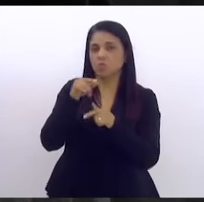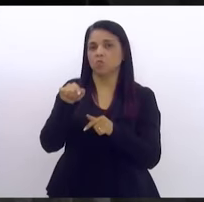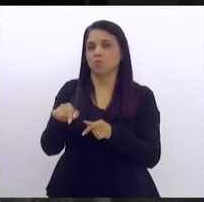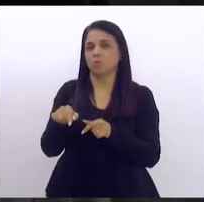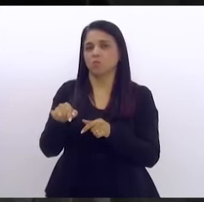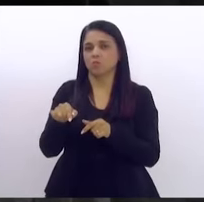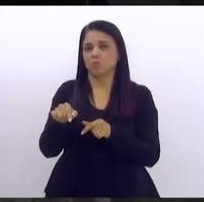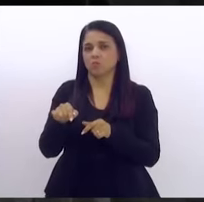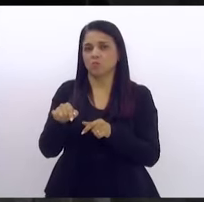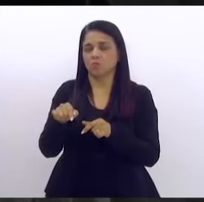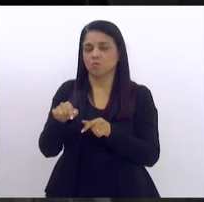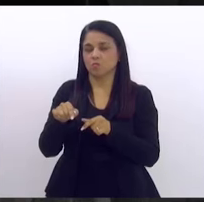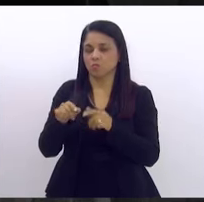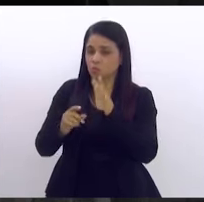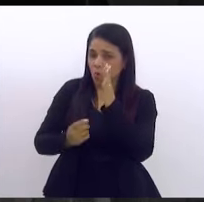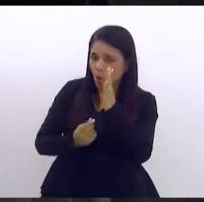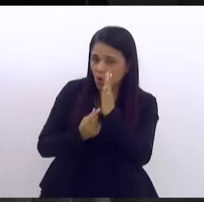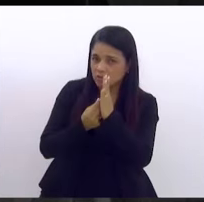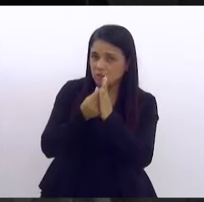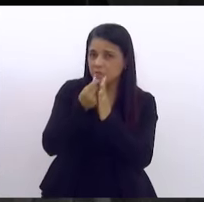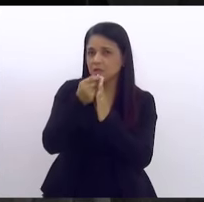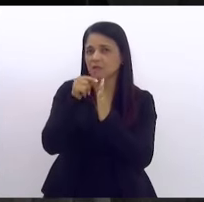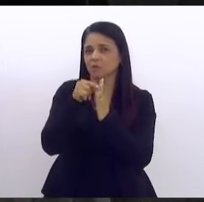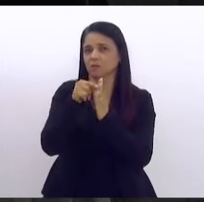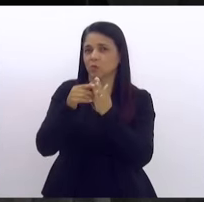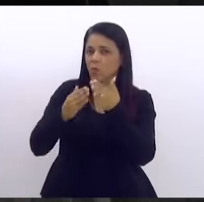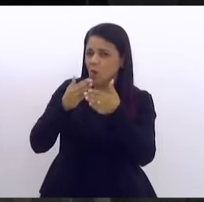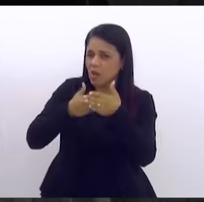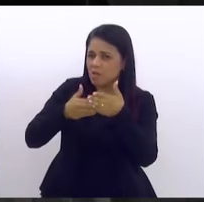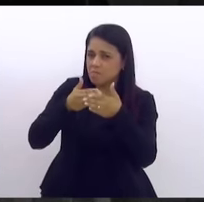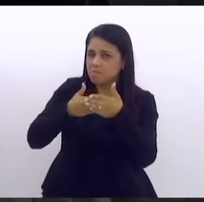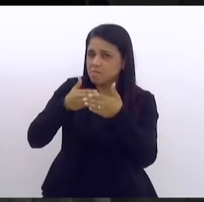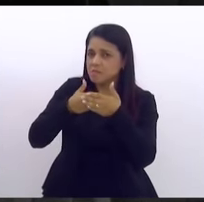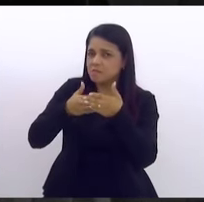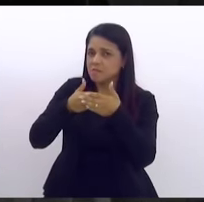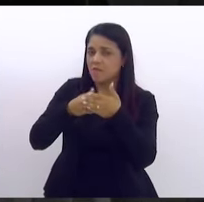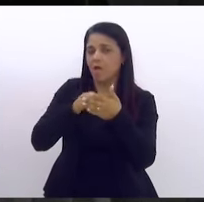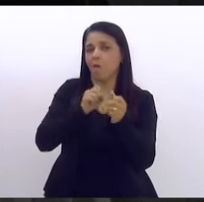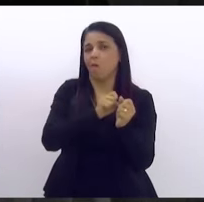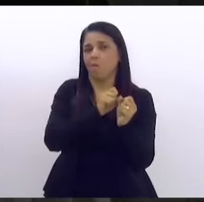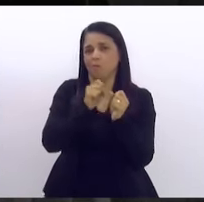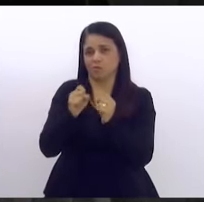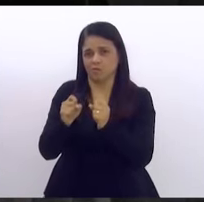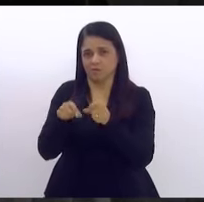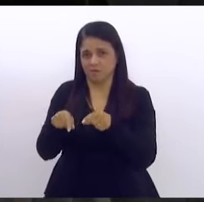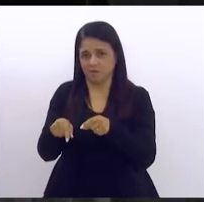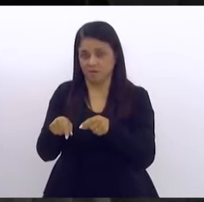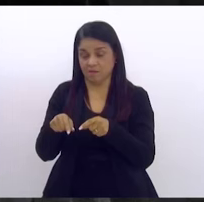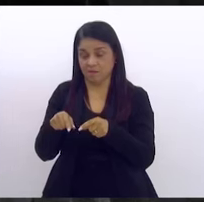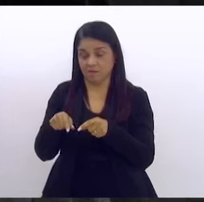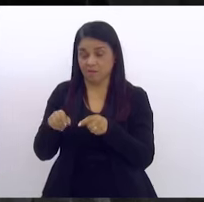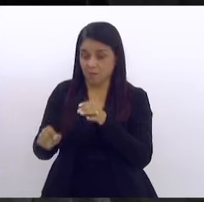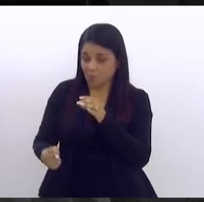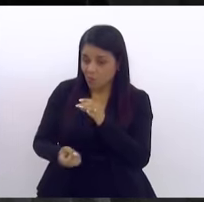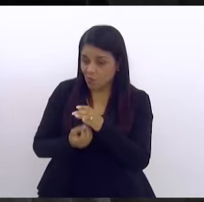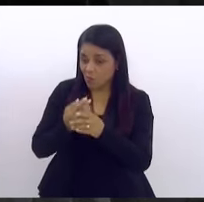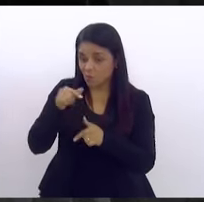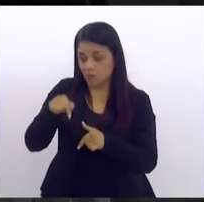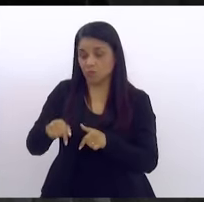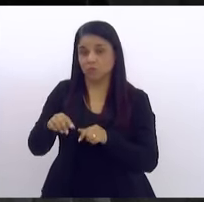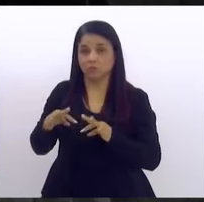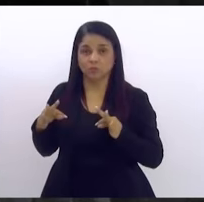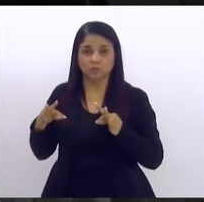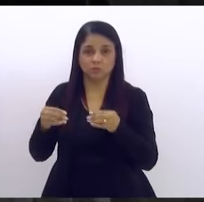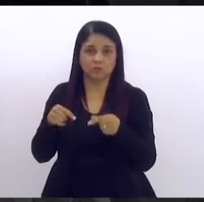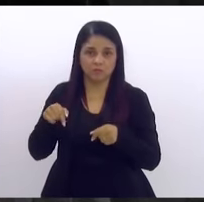em função do orçamento, em função de se limitar ao poder do rei, ou seja, a origem da gente estar aqui foi porque precisava se